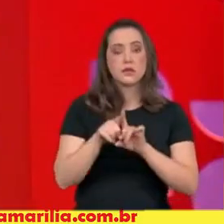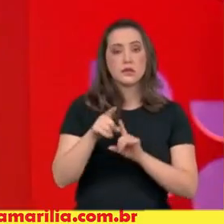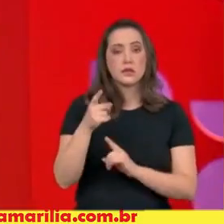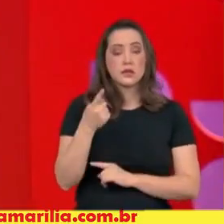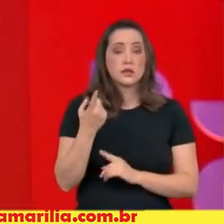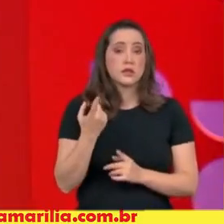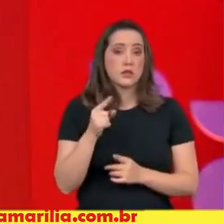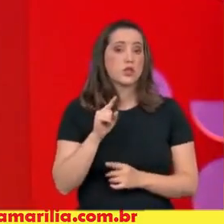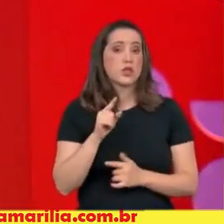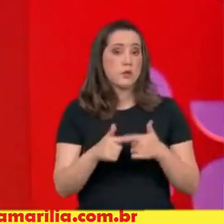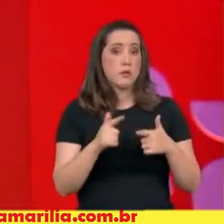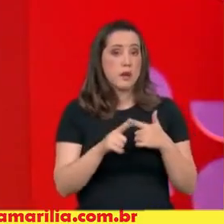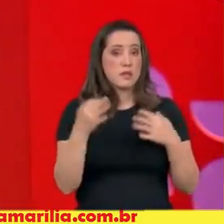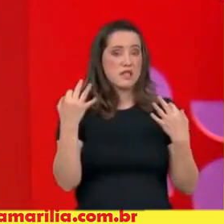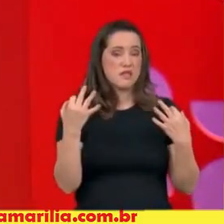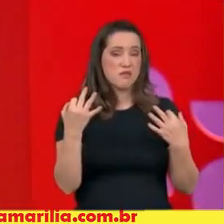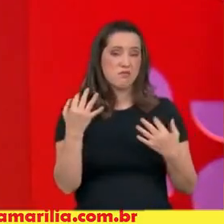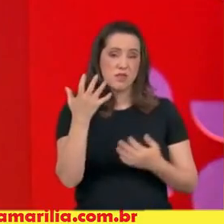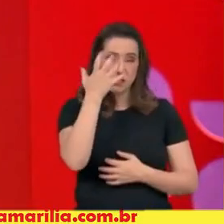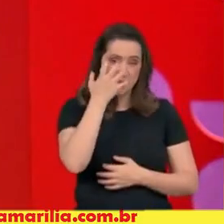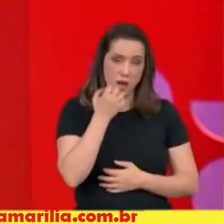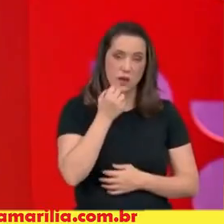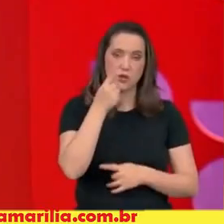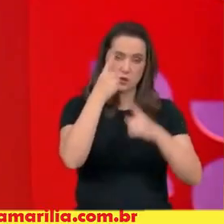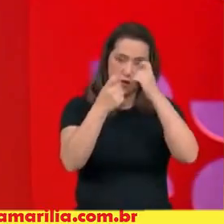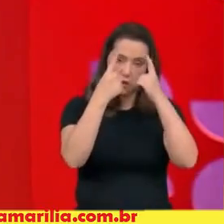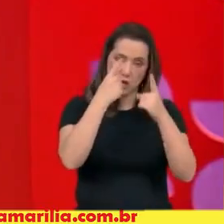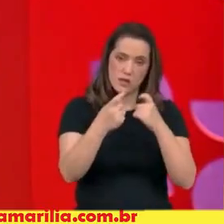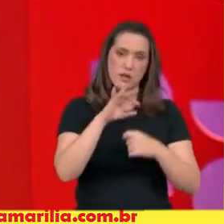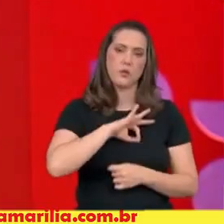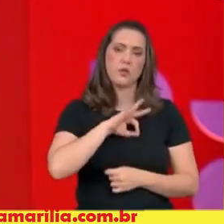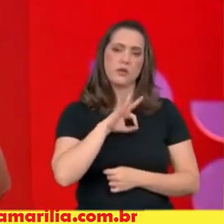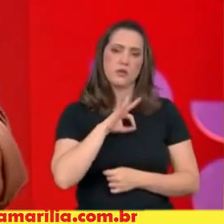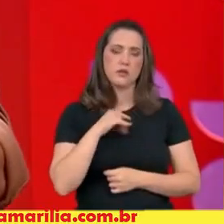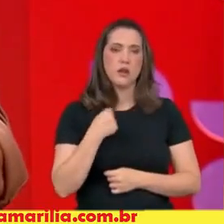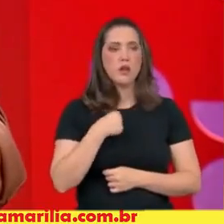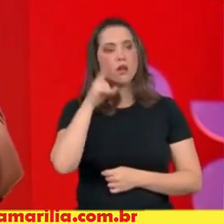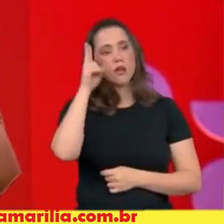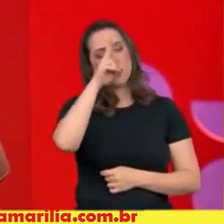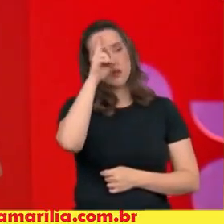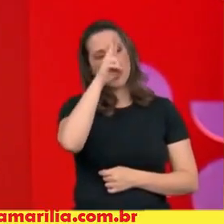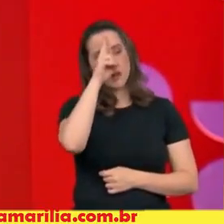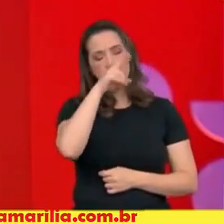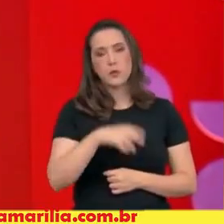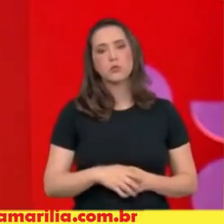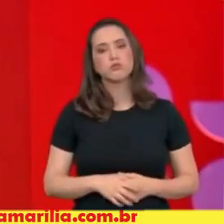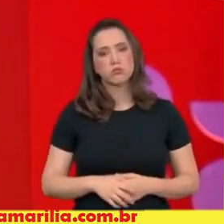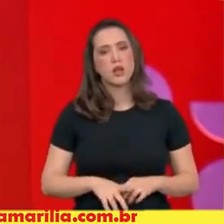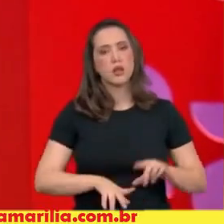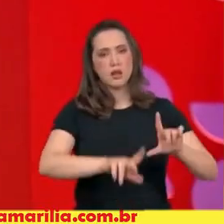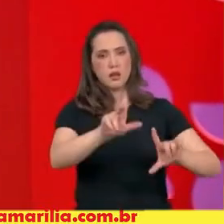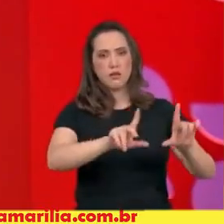de violência policial e, da minha lembrança, a chamada grande imprensa brasileira, ela estava apoiando a